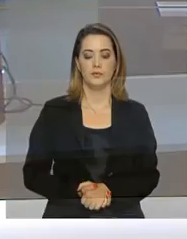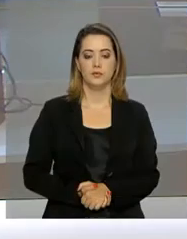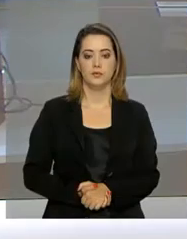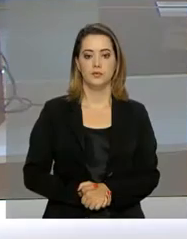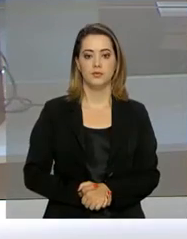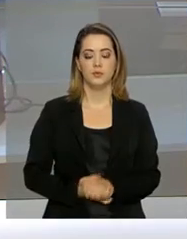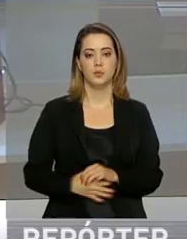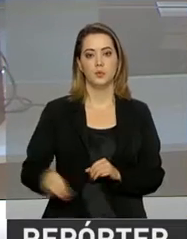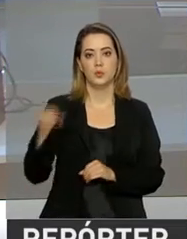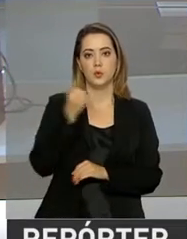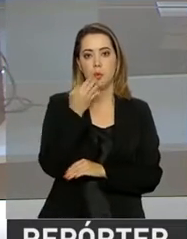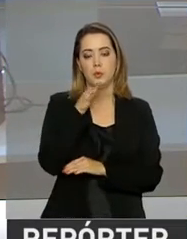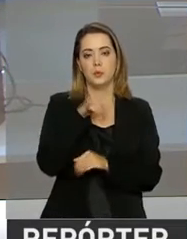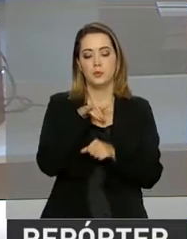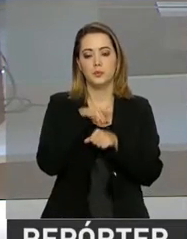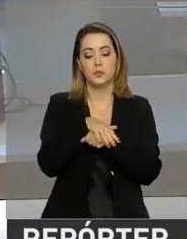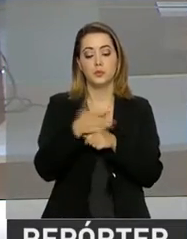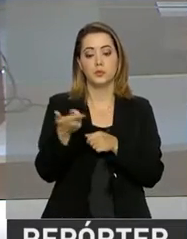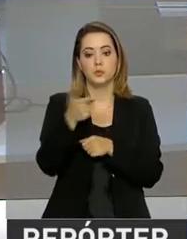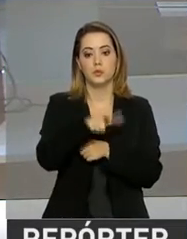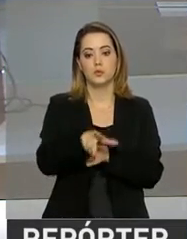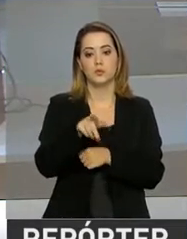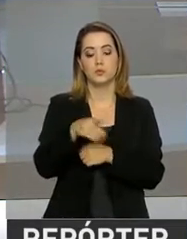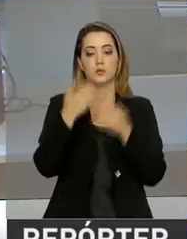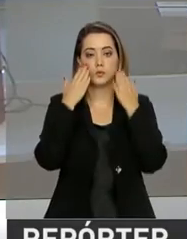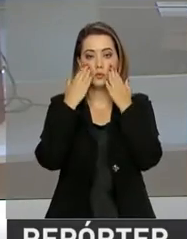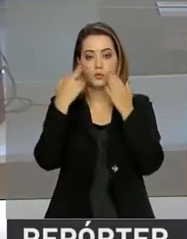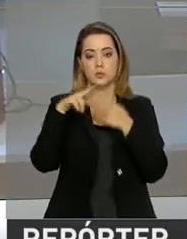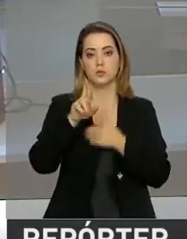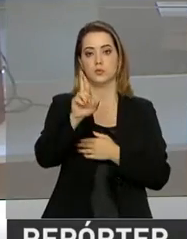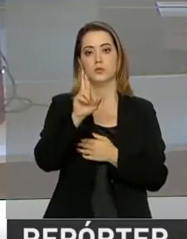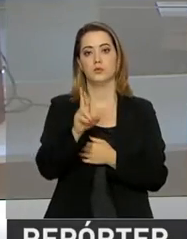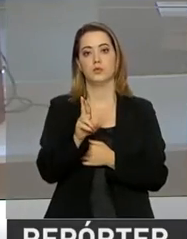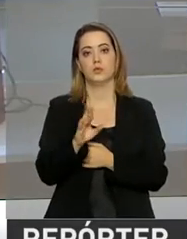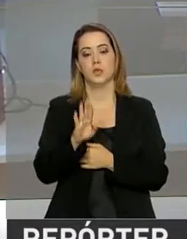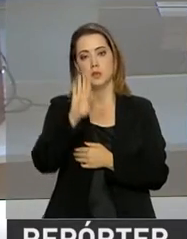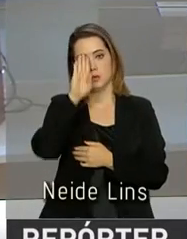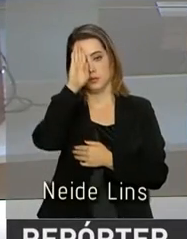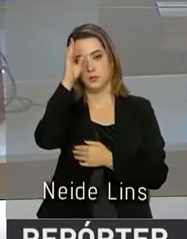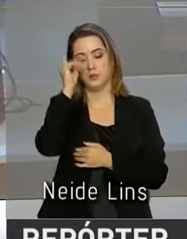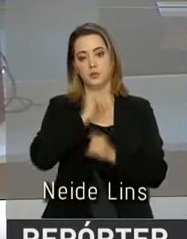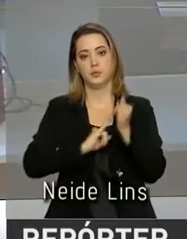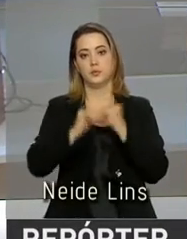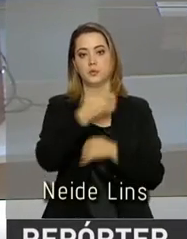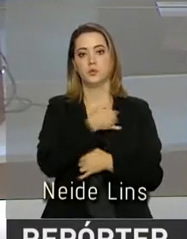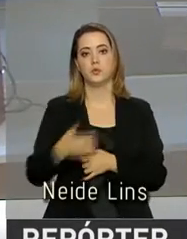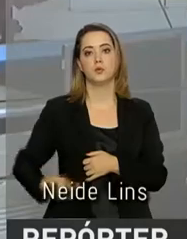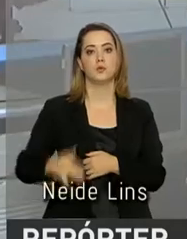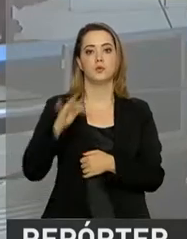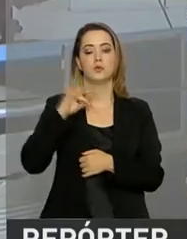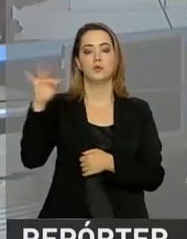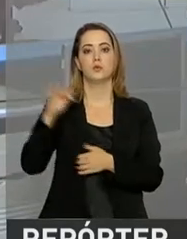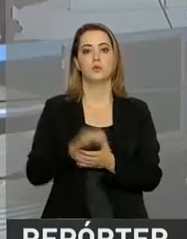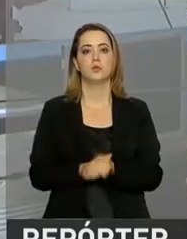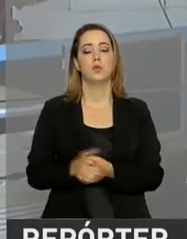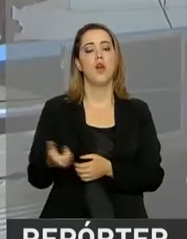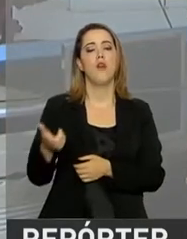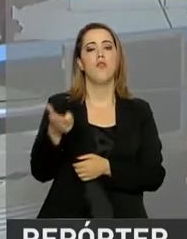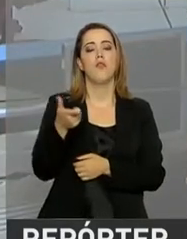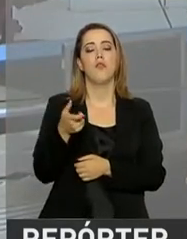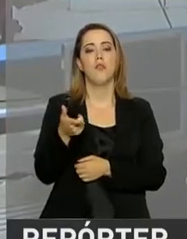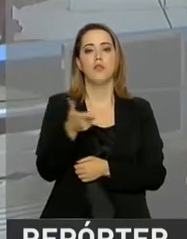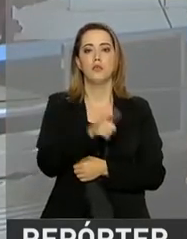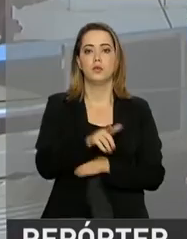olá boa noite estamos de volta com mais uma edição do repórter nbr e as notícias do governo federal a retomada